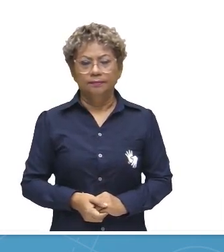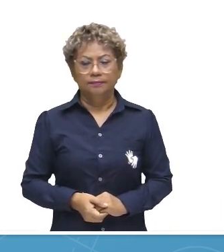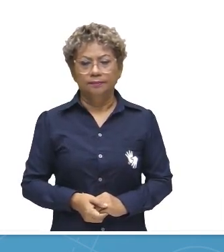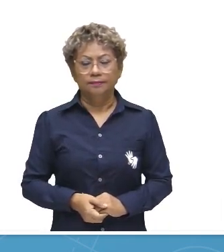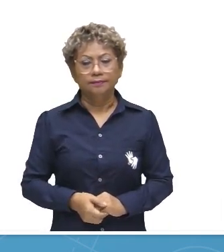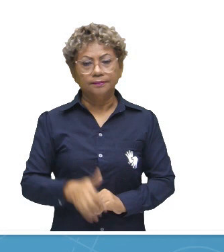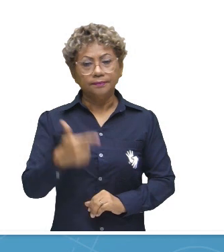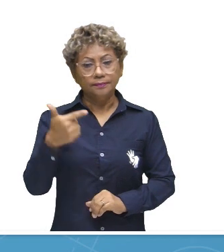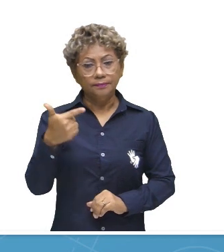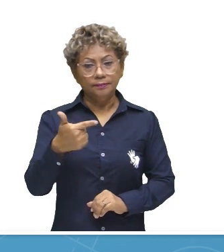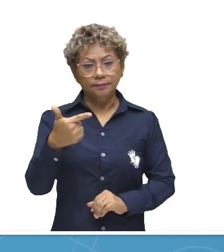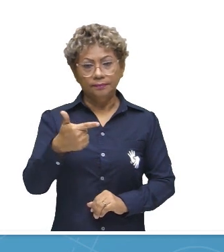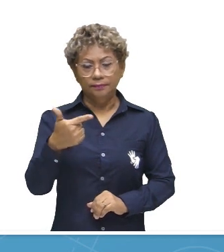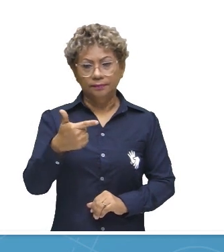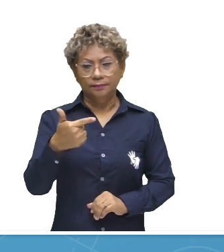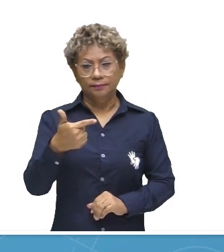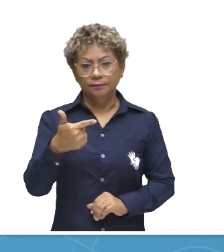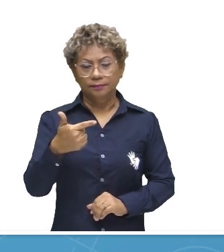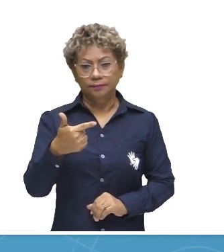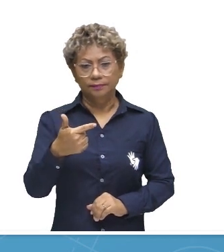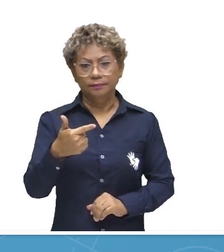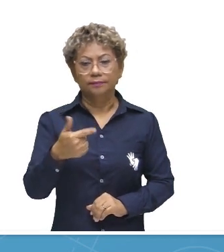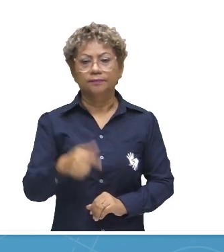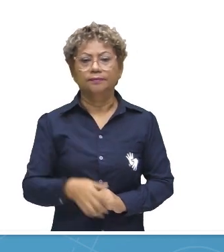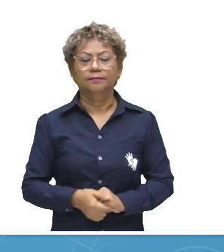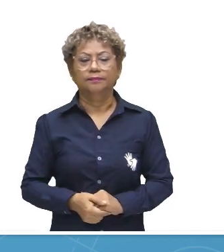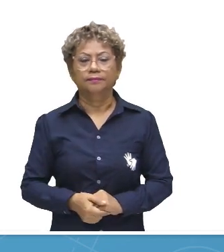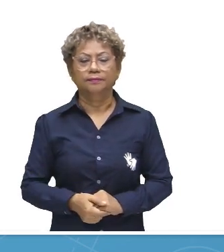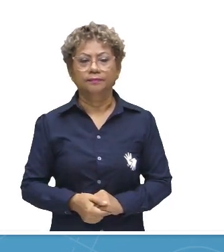Na questão 2, nós temos o seguinte.